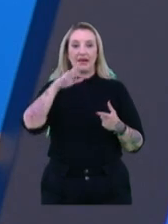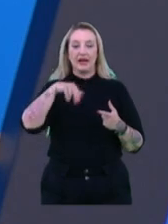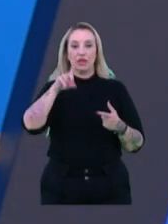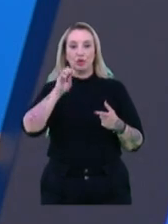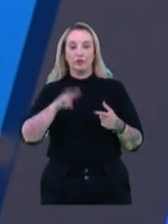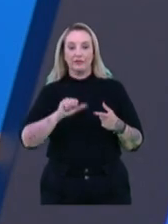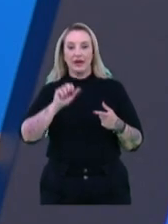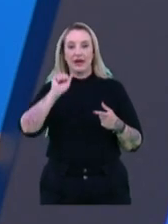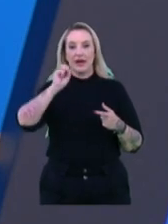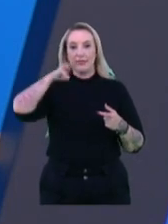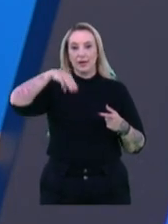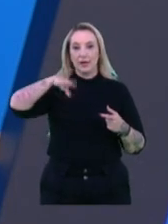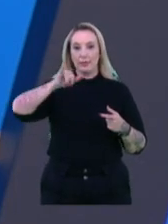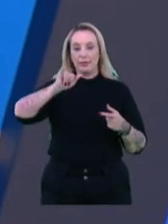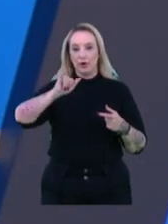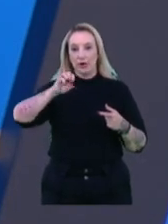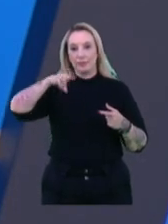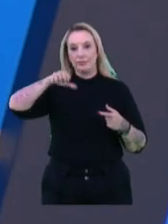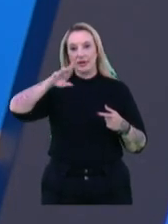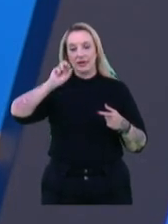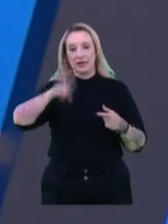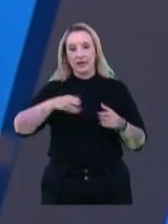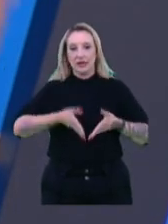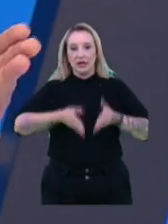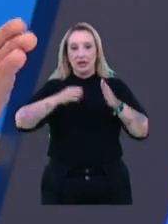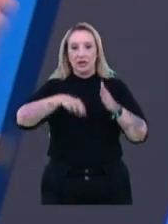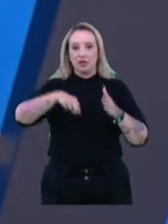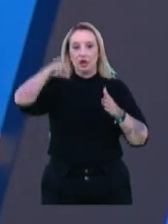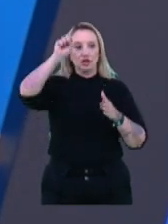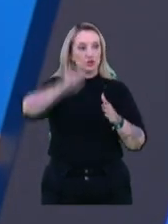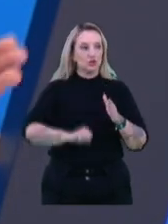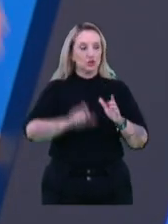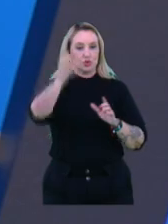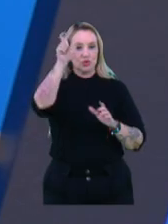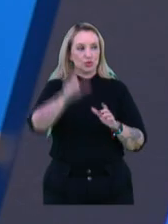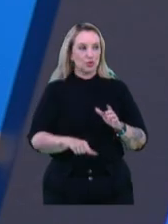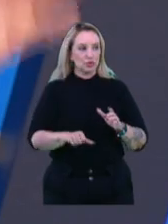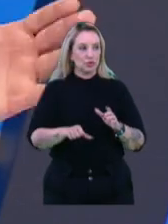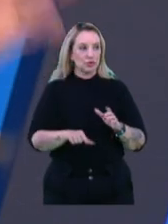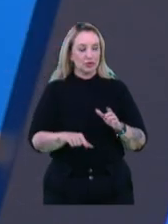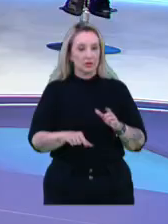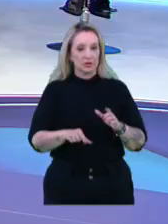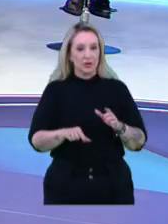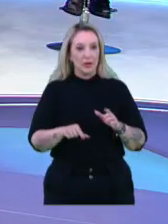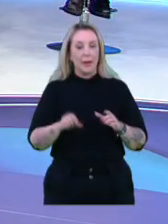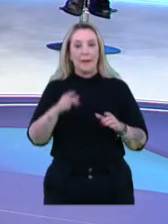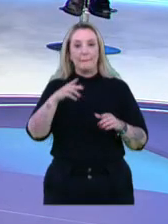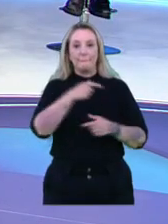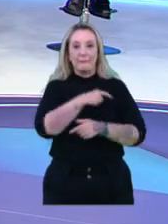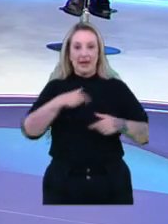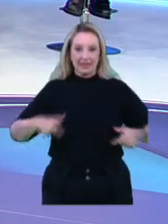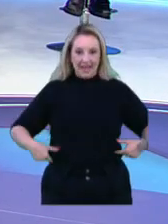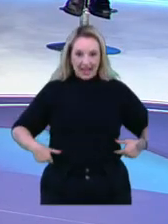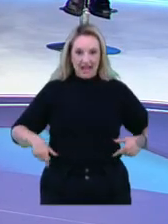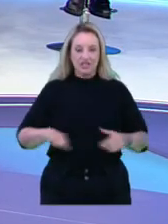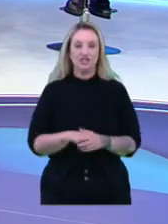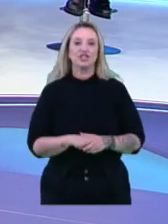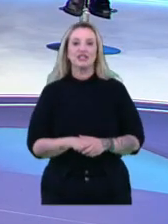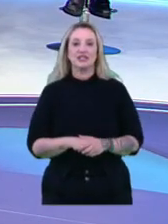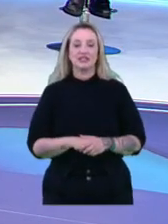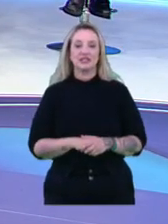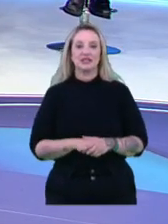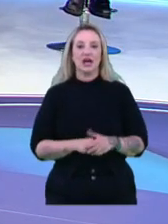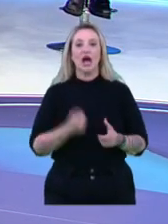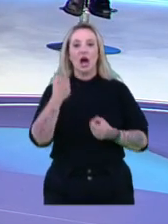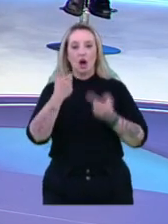em Boim Mirim de ponta a ponta corredor Norte corredor Bandeirantes são alguns dos corredores